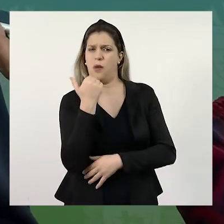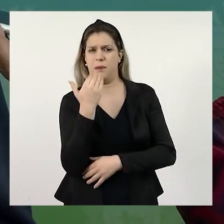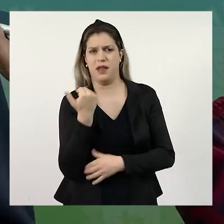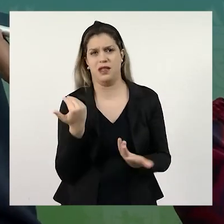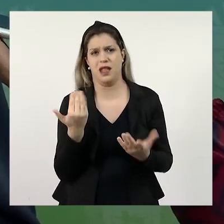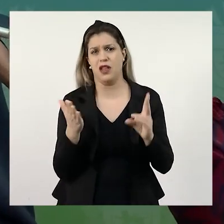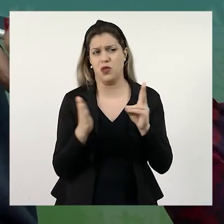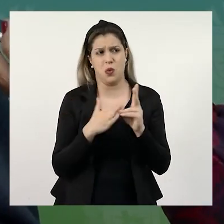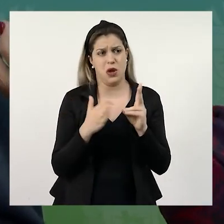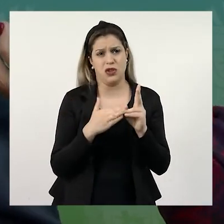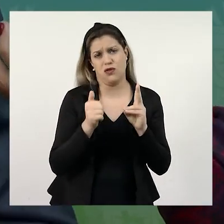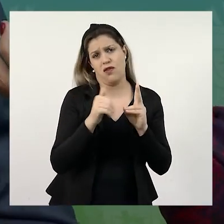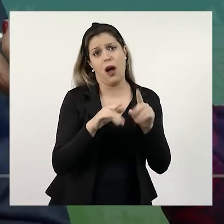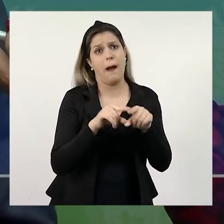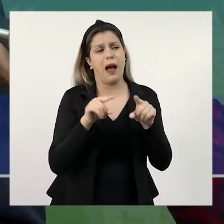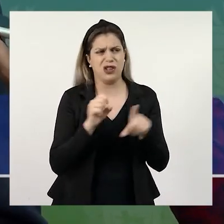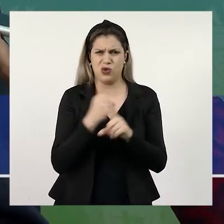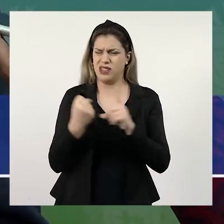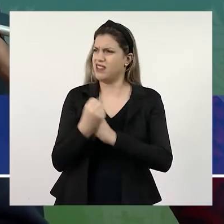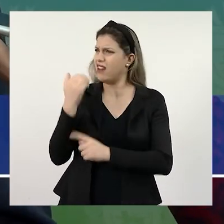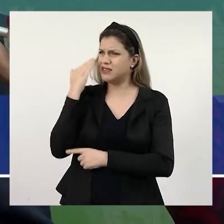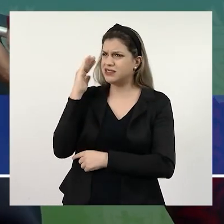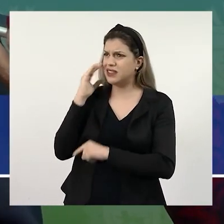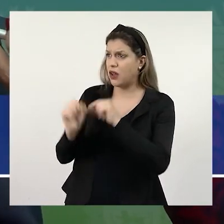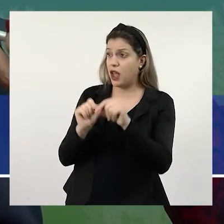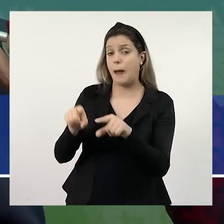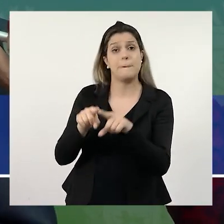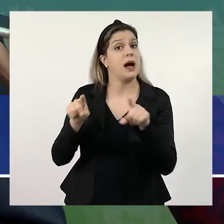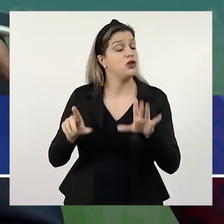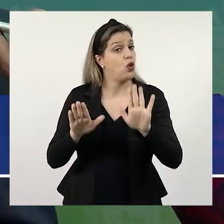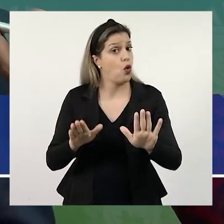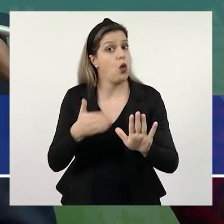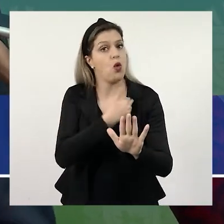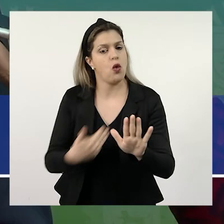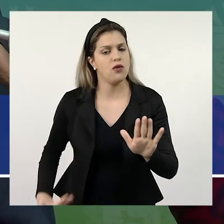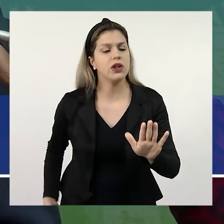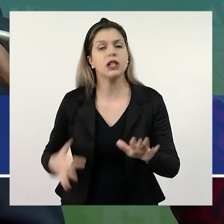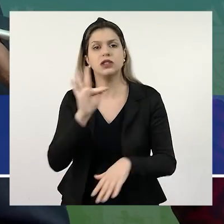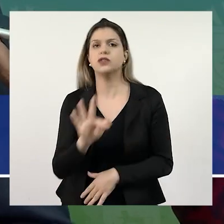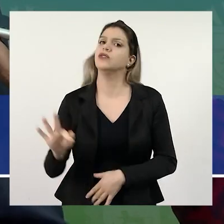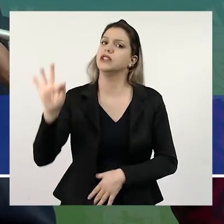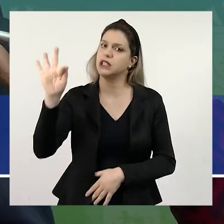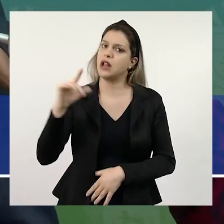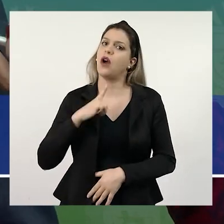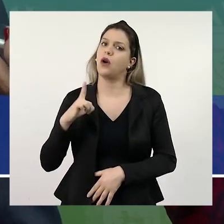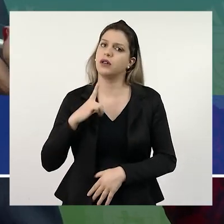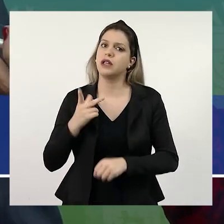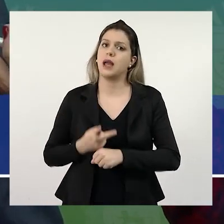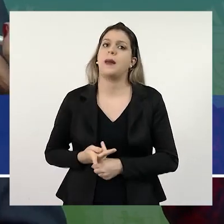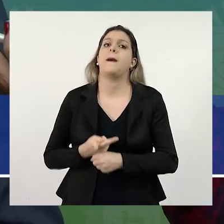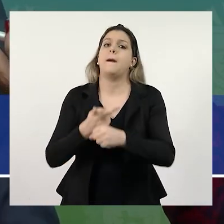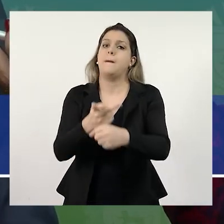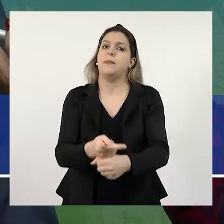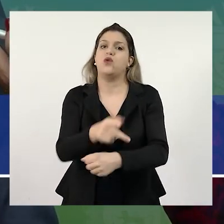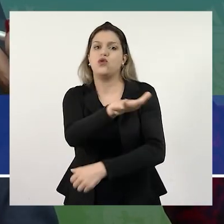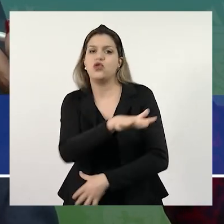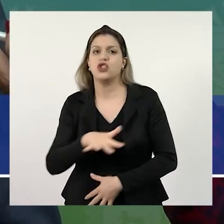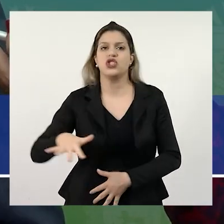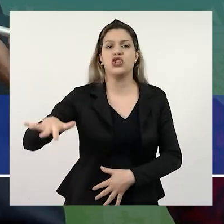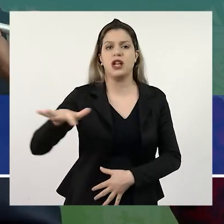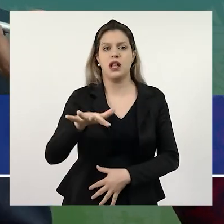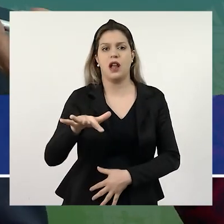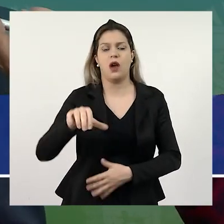sociedade não entende. Agora, quando você chega na tribuna e diz o seguinte, o governo federal, através do procurador-geral da